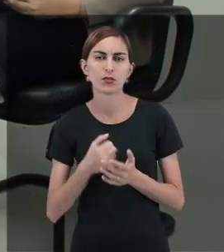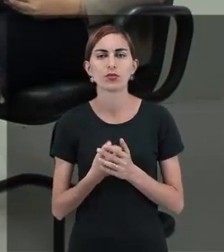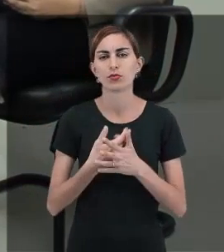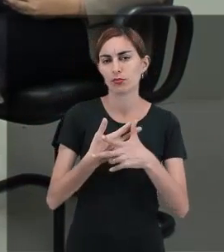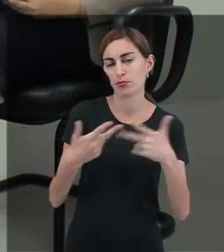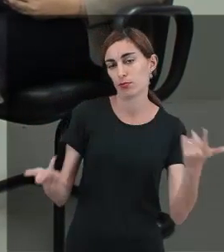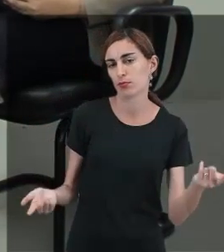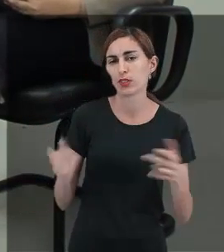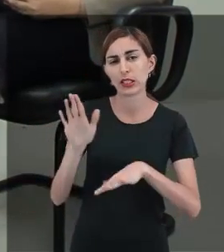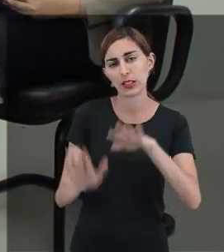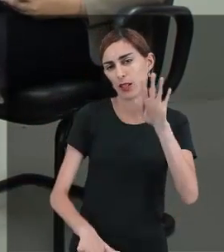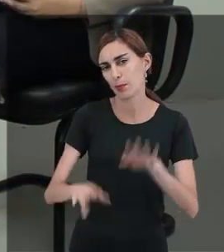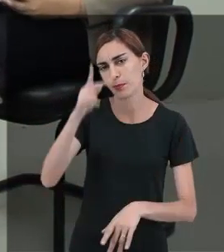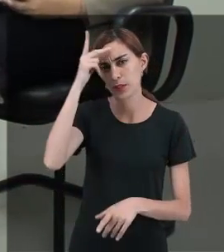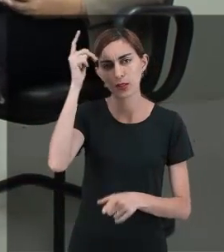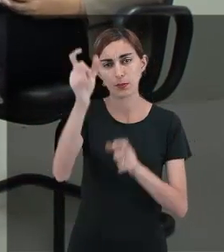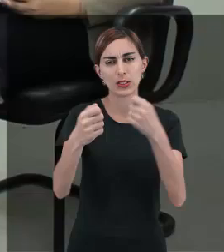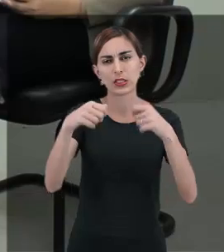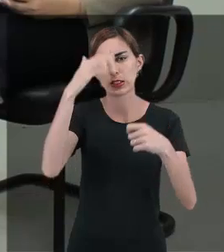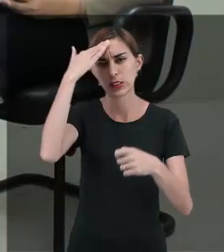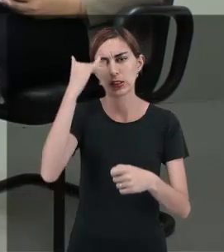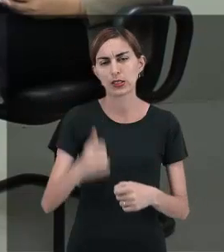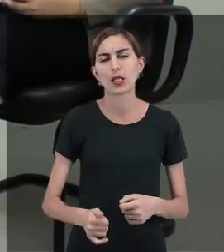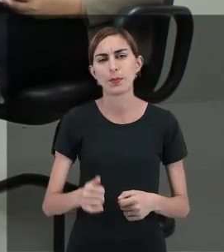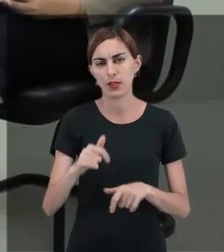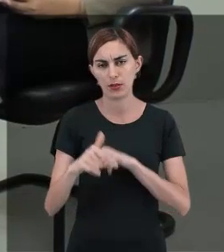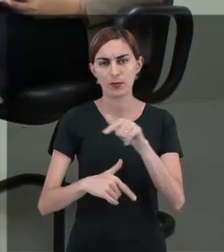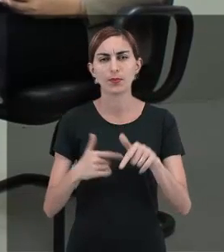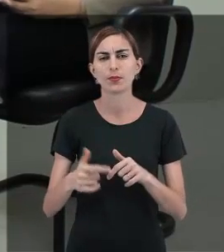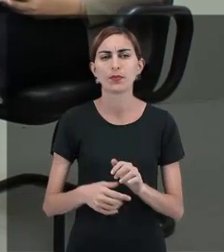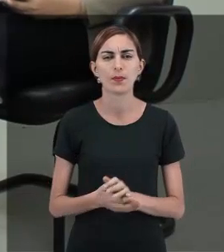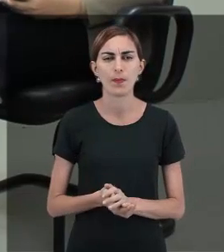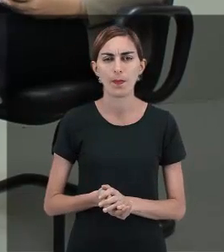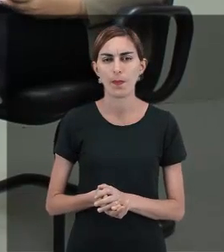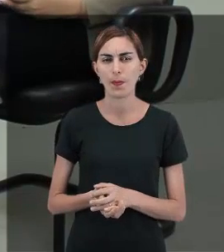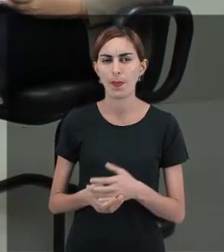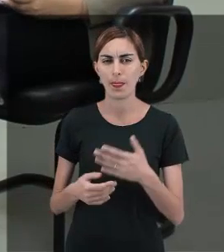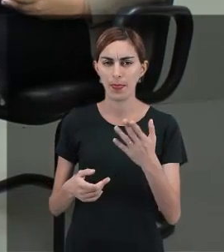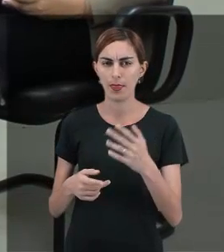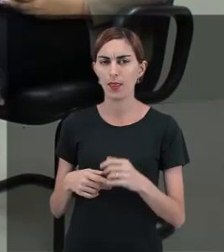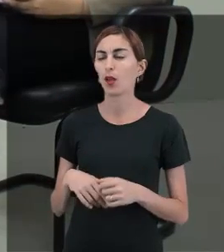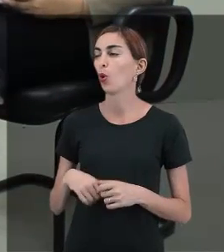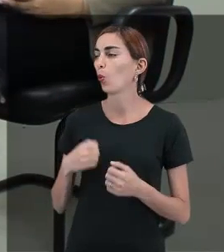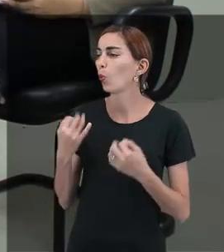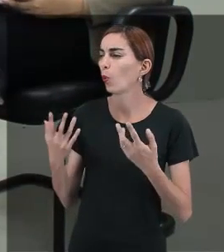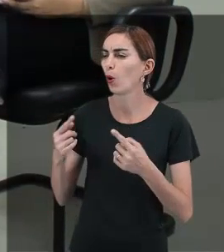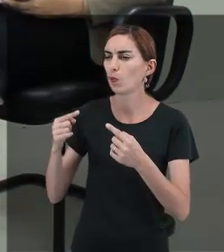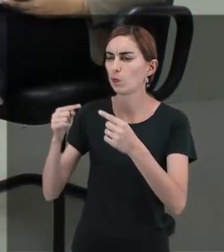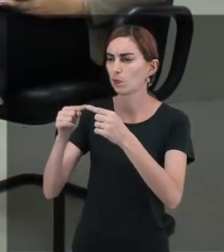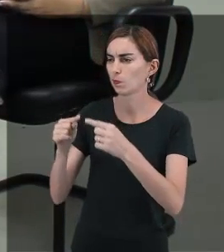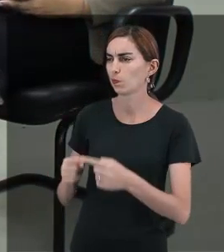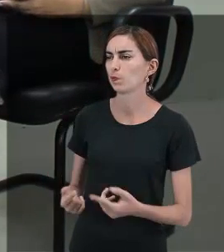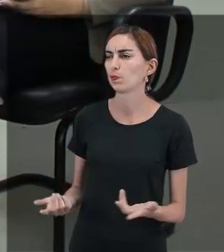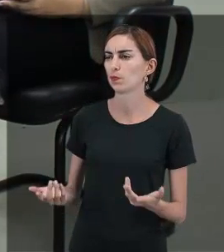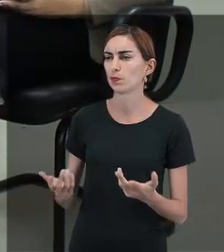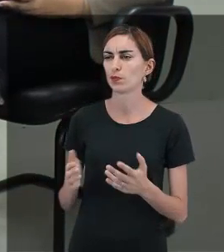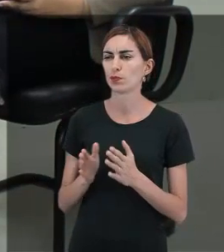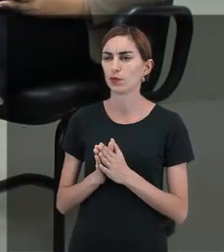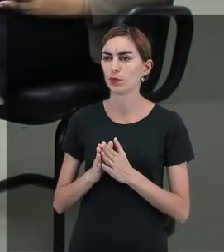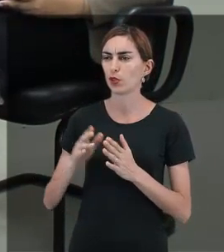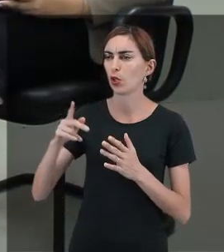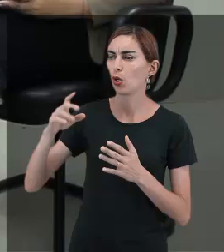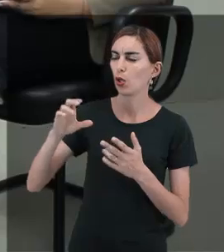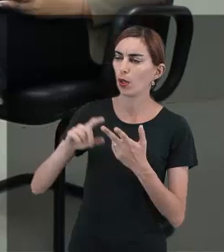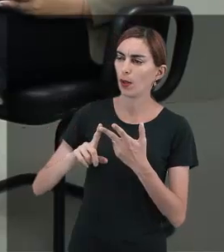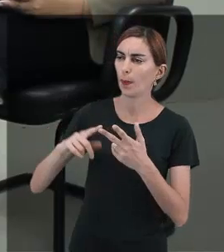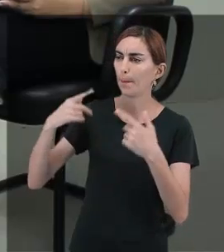português direito. Então, a gente precisa saber trabalhar melhor essa comunicação. Professor Albertino, qual a relação composto,